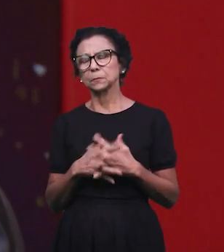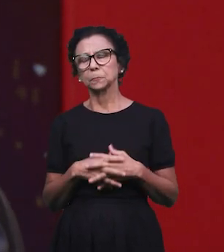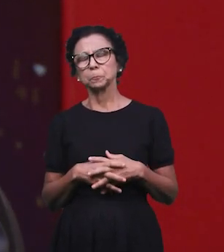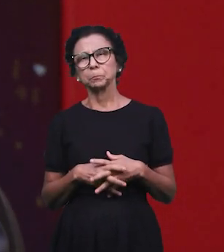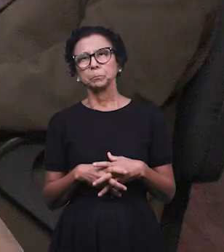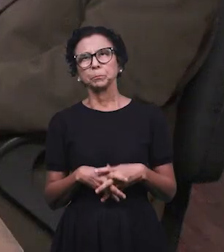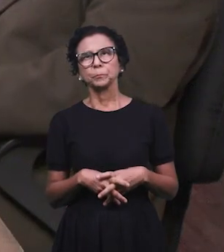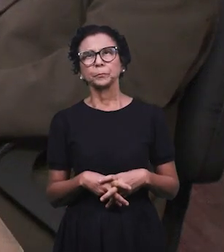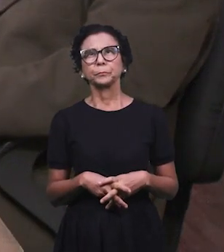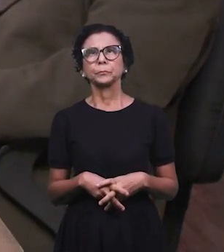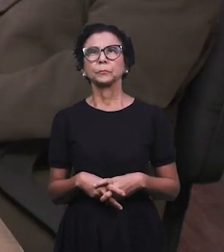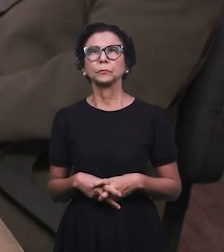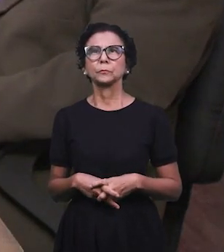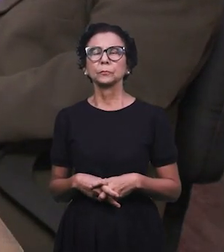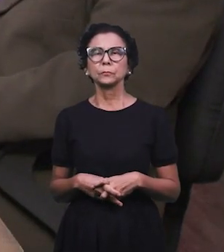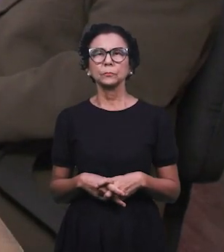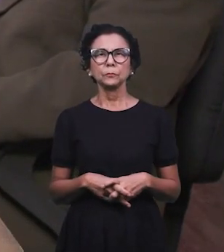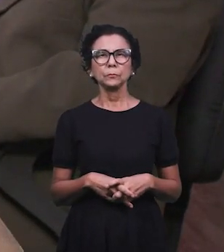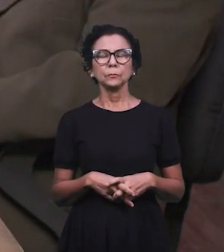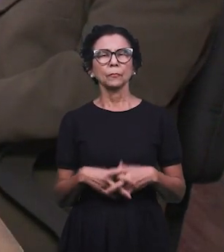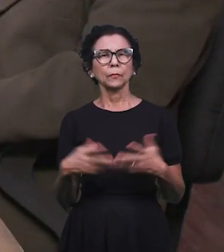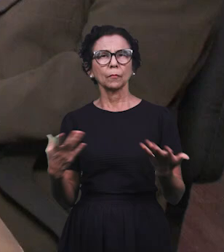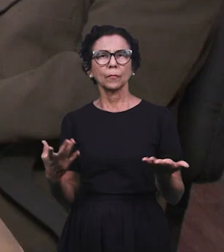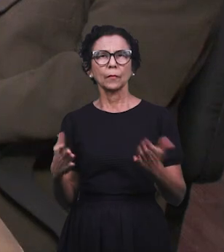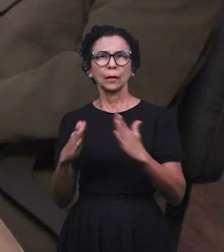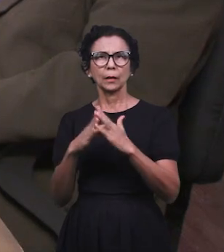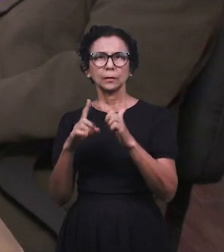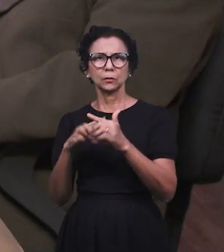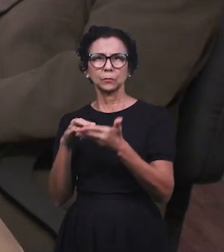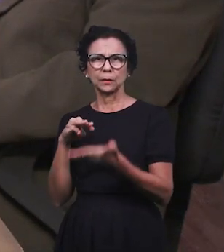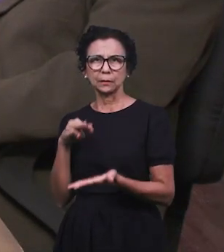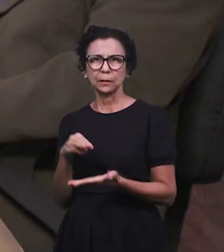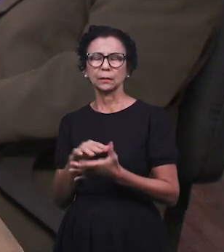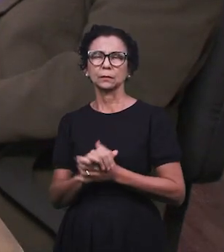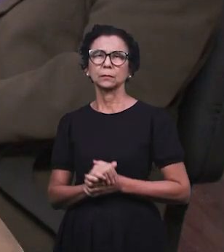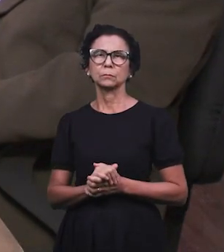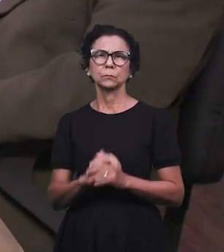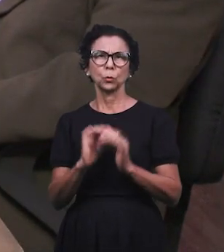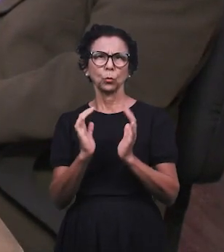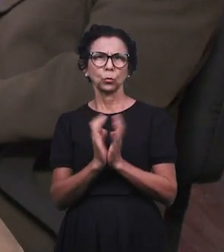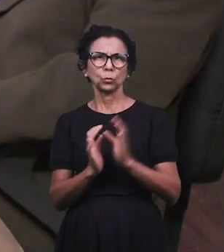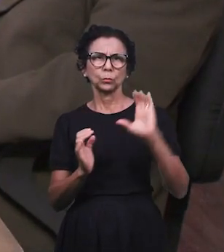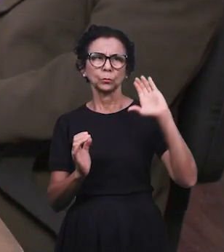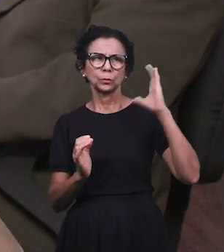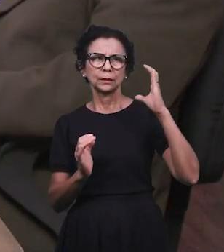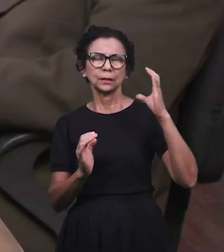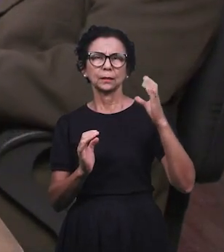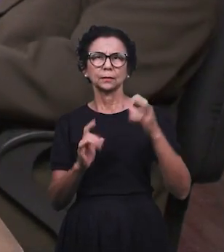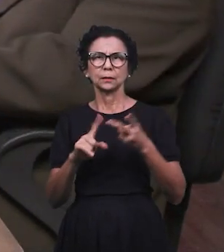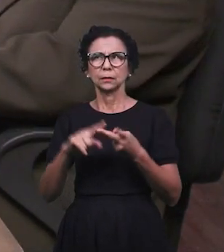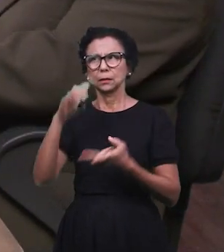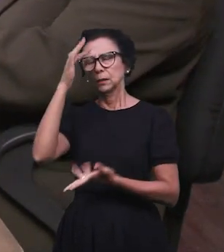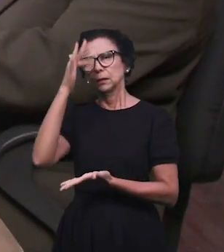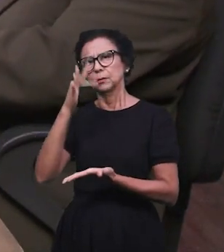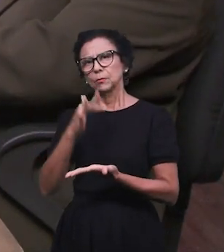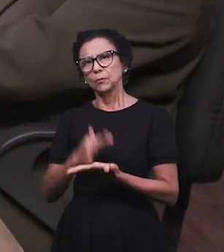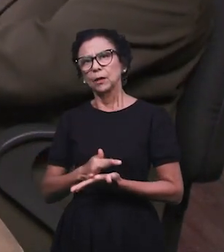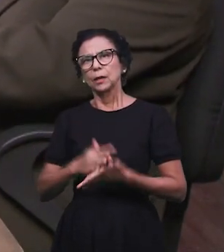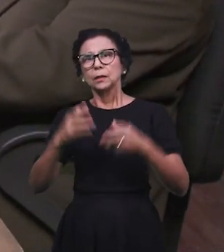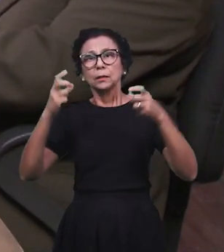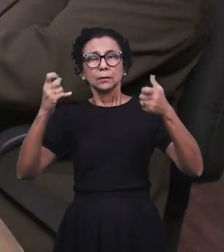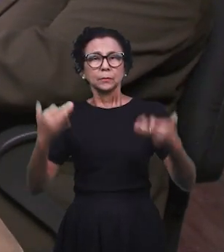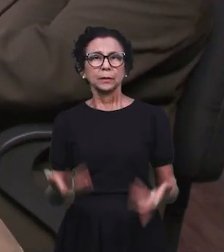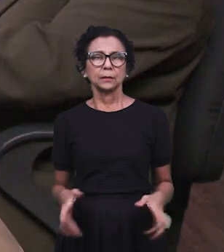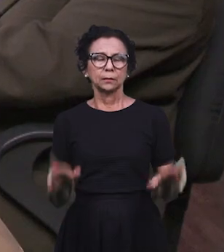abordagem nesse momento. Então, nós, da Igreja Cristã Maranata, sobretudo o grupo de Ciência e Fé, a gente tenta fazer uma